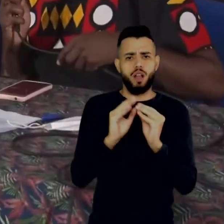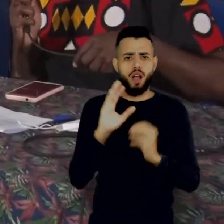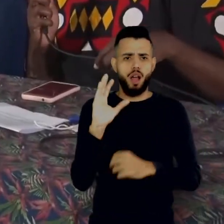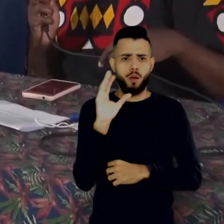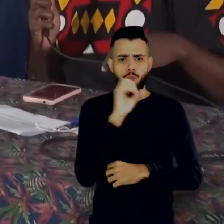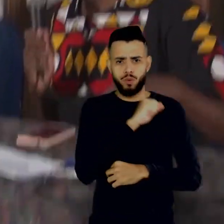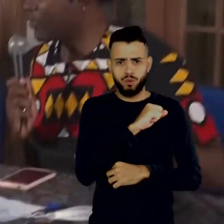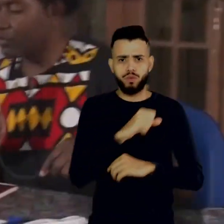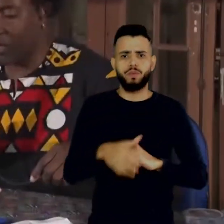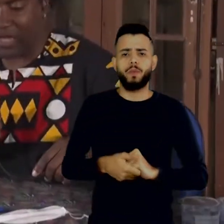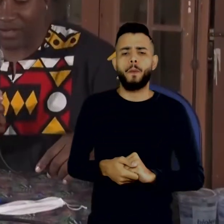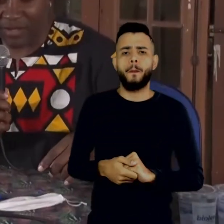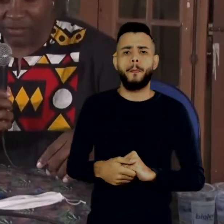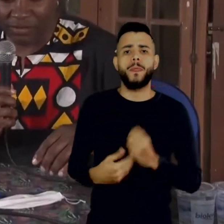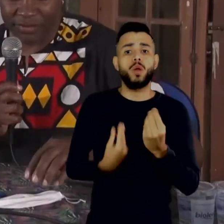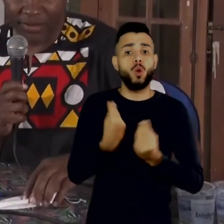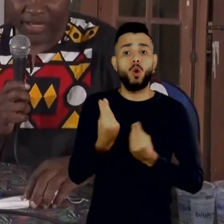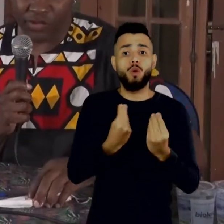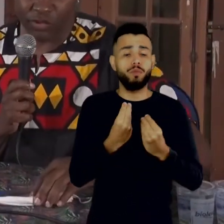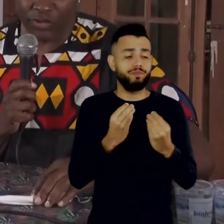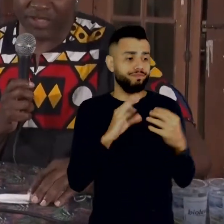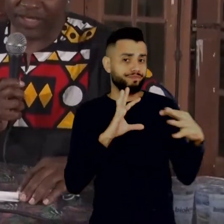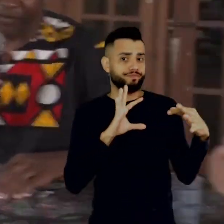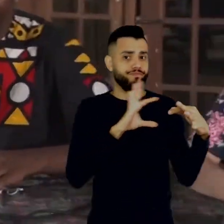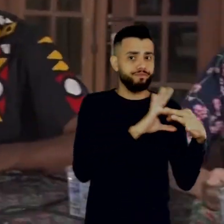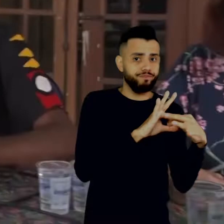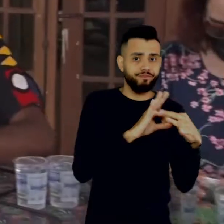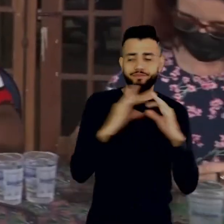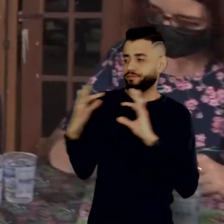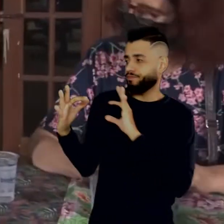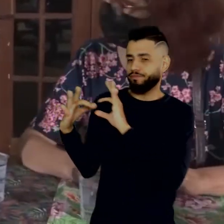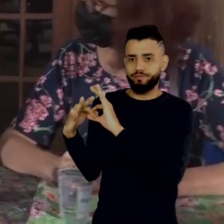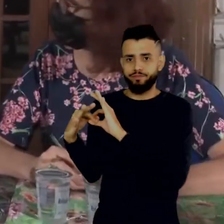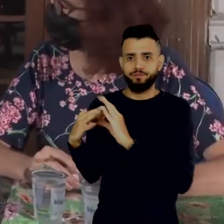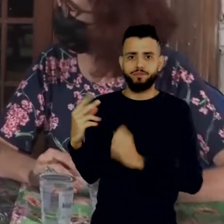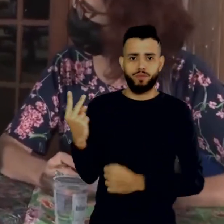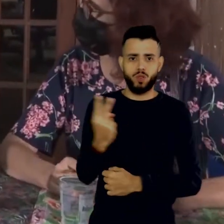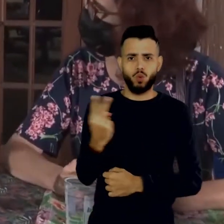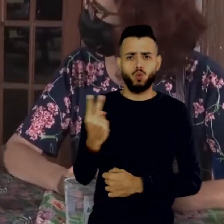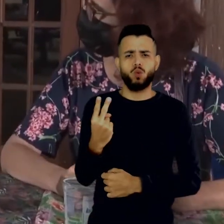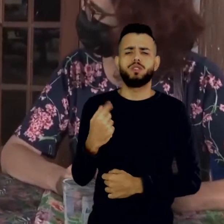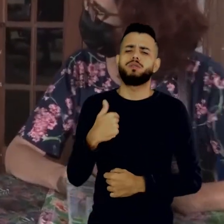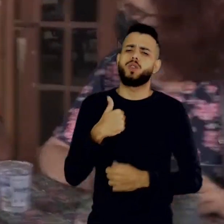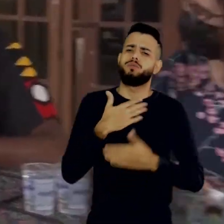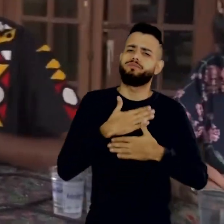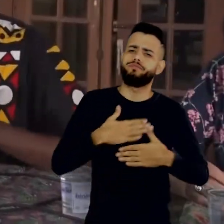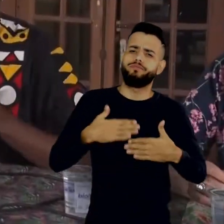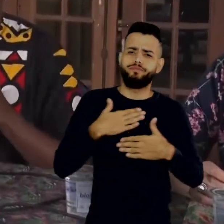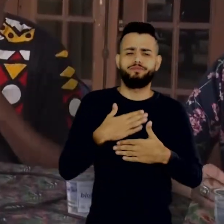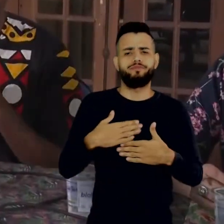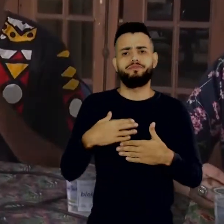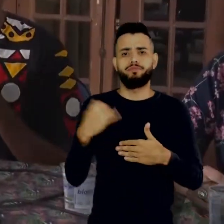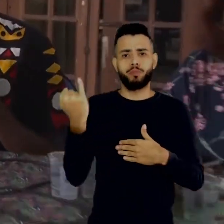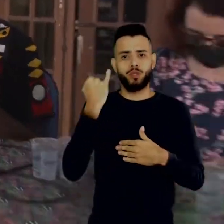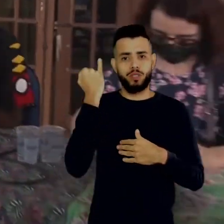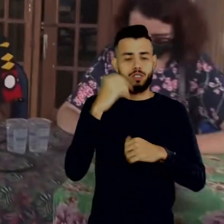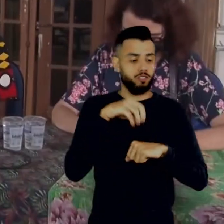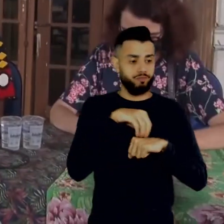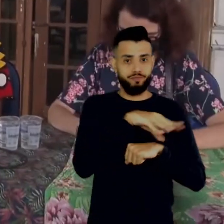minha vinculação às duas e a minha satisfação importante de estar aqui mediando.